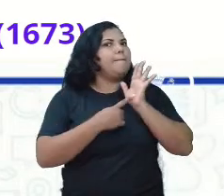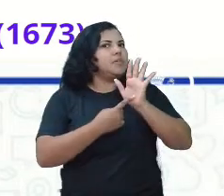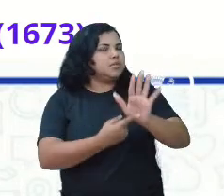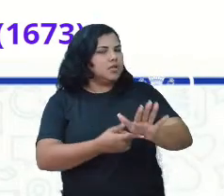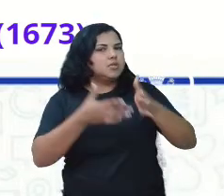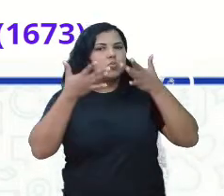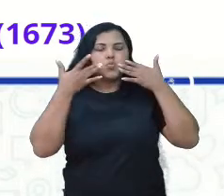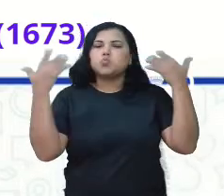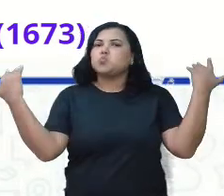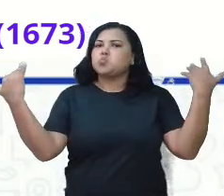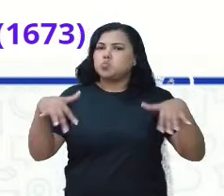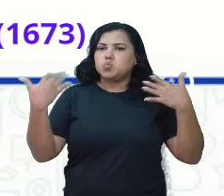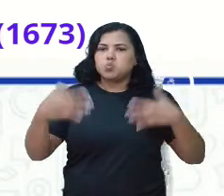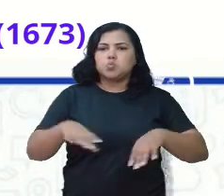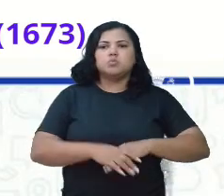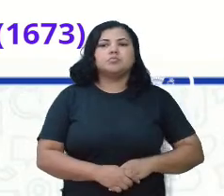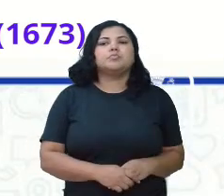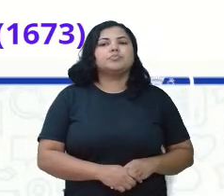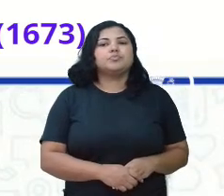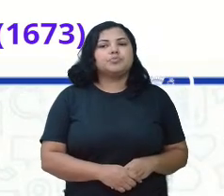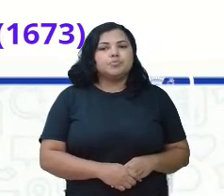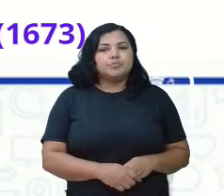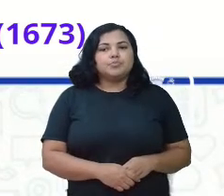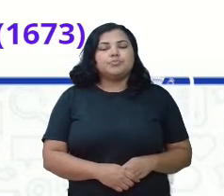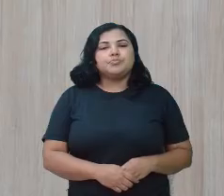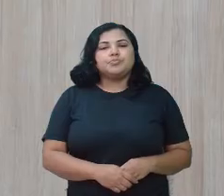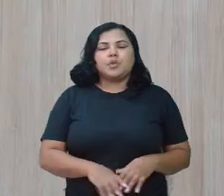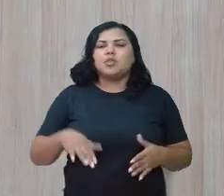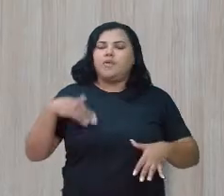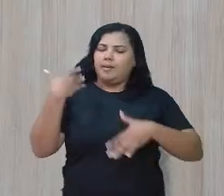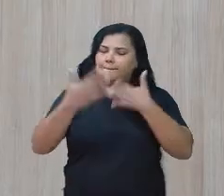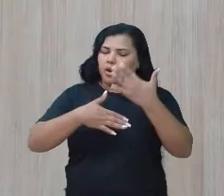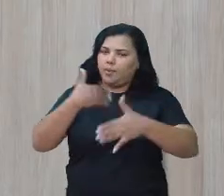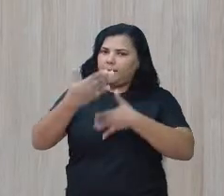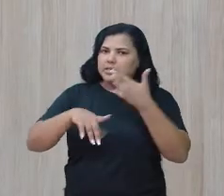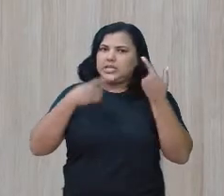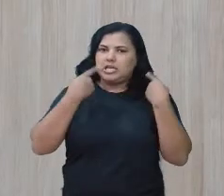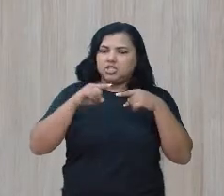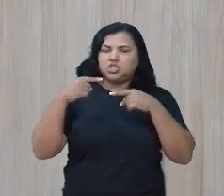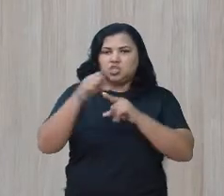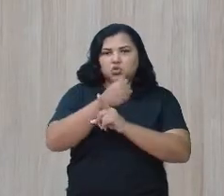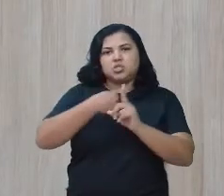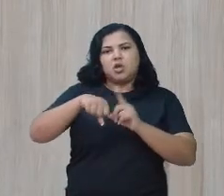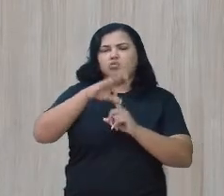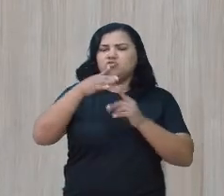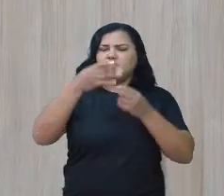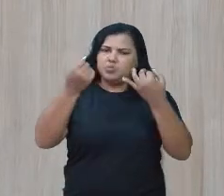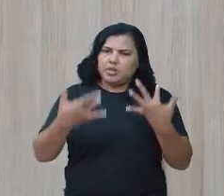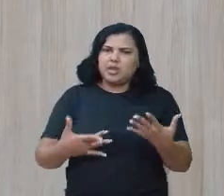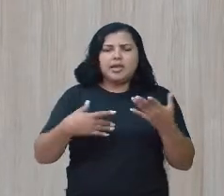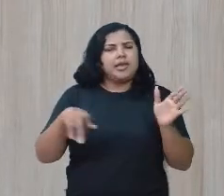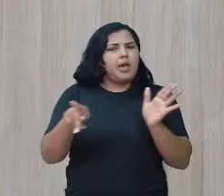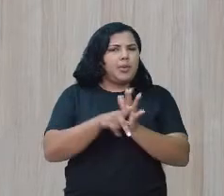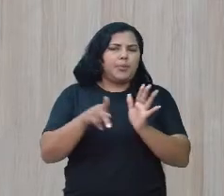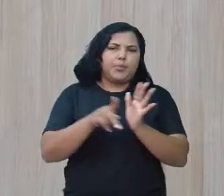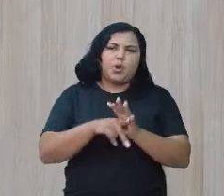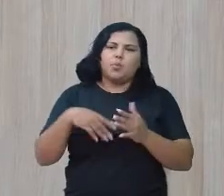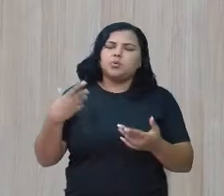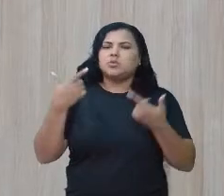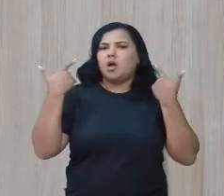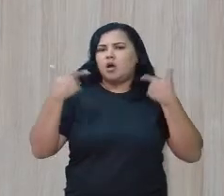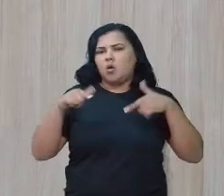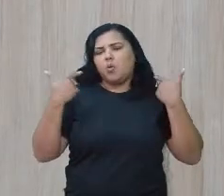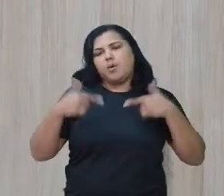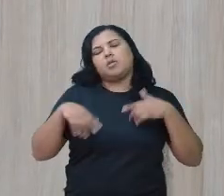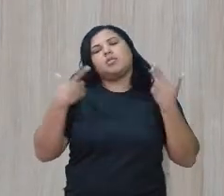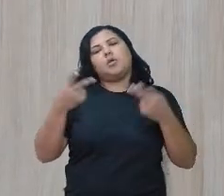famosa, o Burguês Fidalgo, e ele vai aí fazendo essa crítica social que eu falei, que é típico da